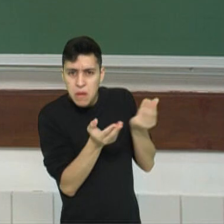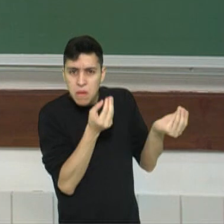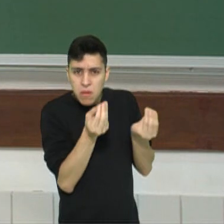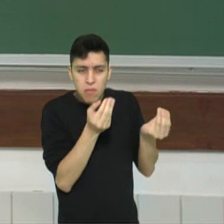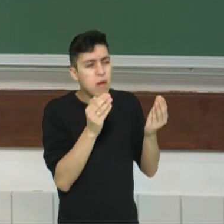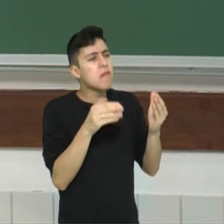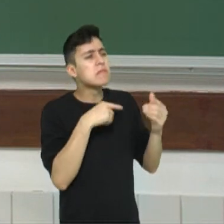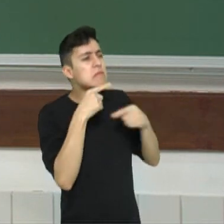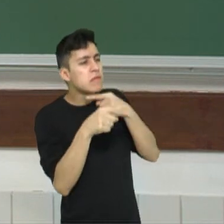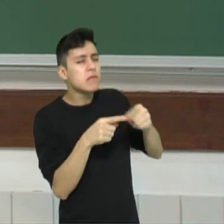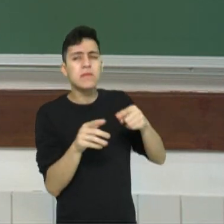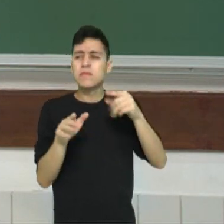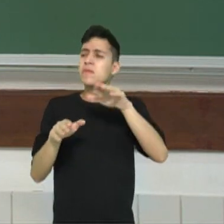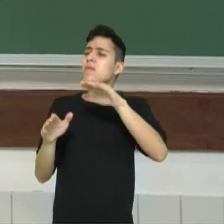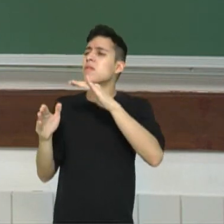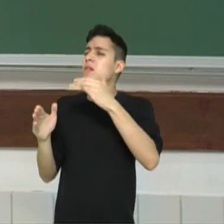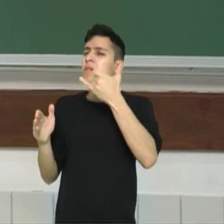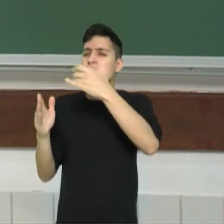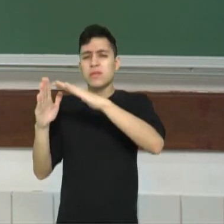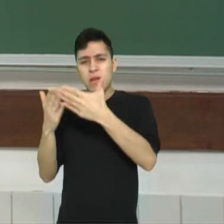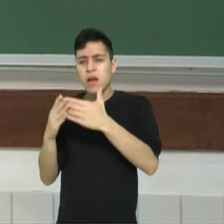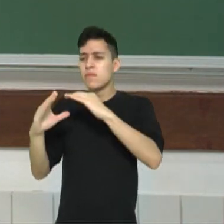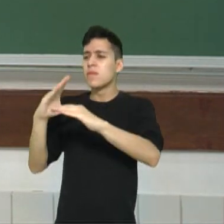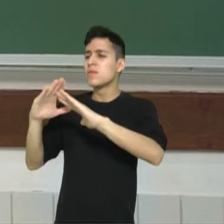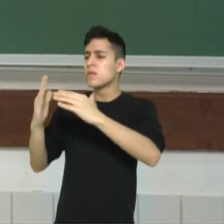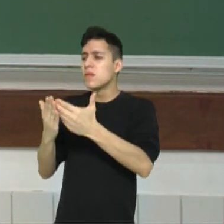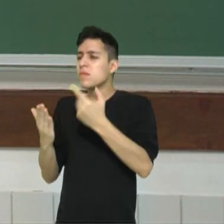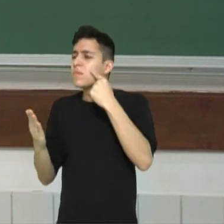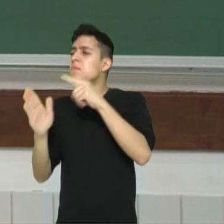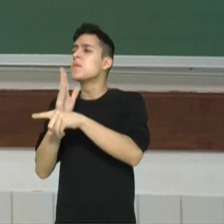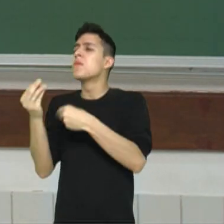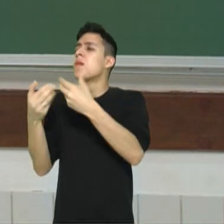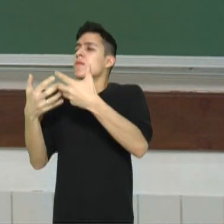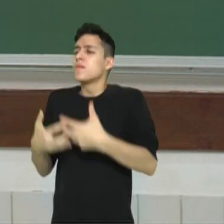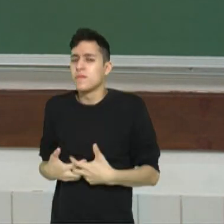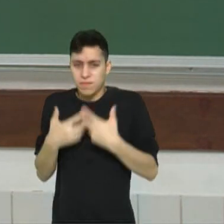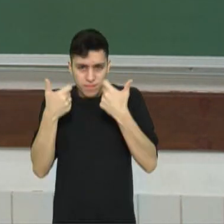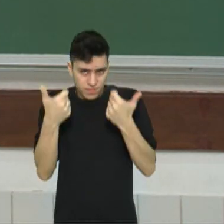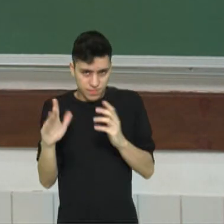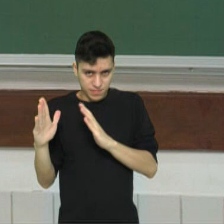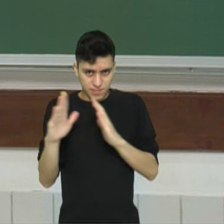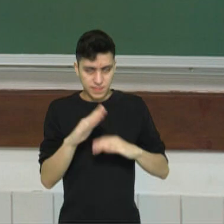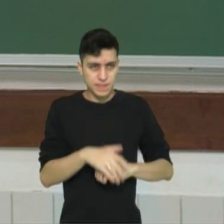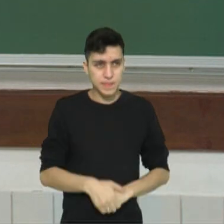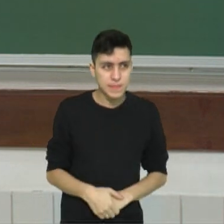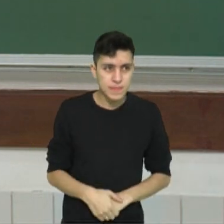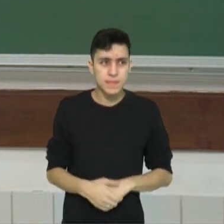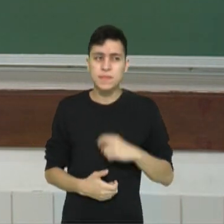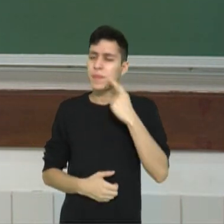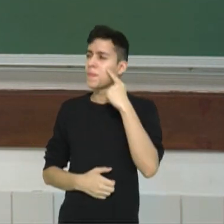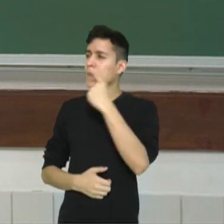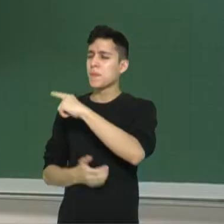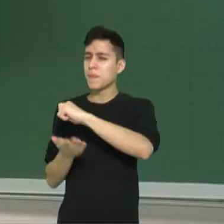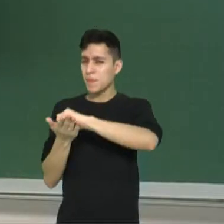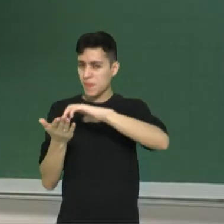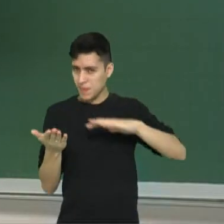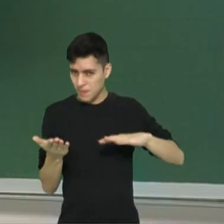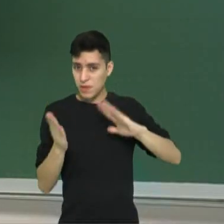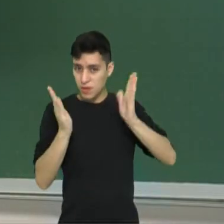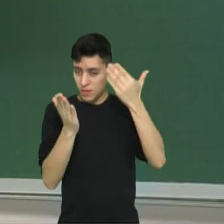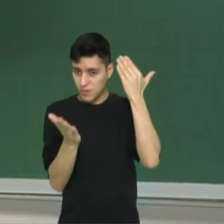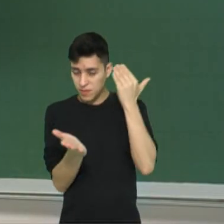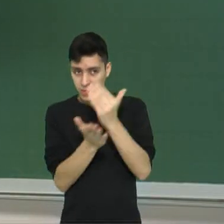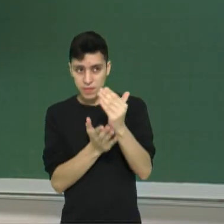notifique a situação, ok? Então, sem mais delongas, vamos para a nossa aula? Então, vamos avançar aqui já começando com o exercício. Então, olha o que ele diz ali para a